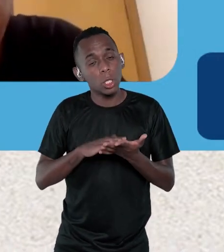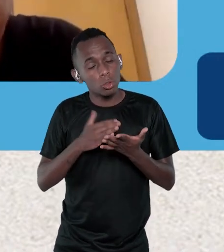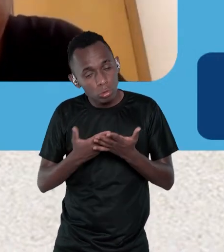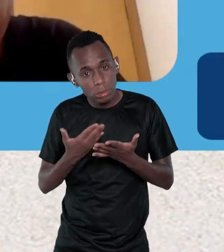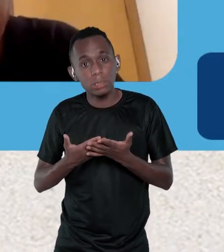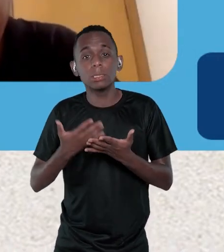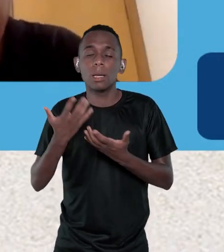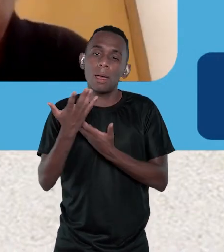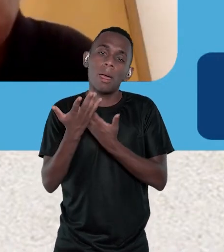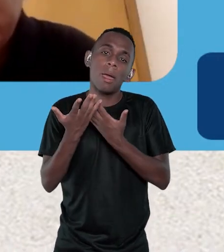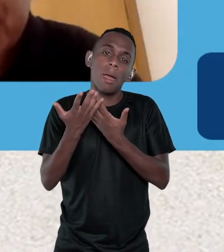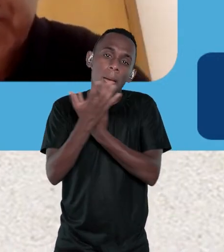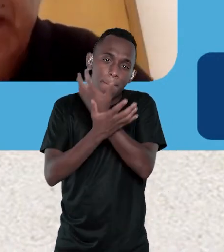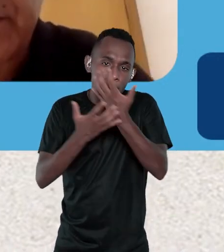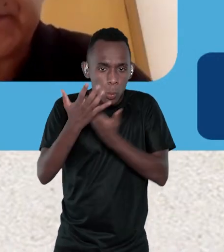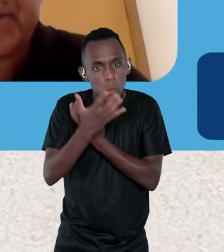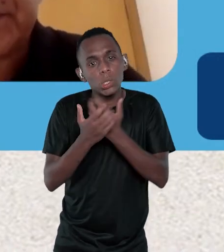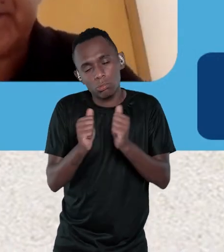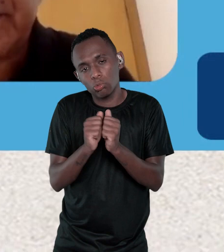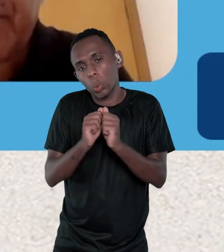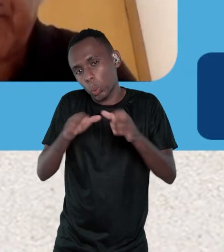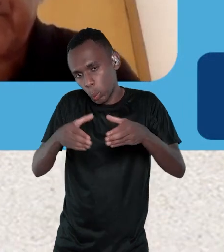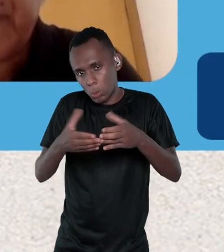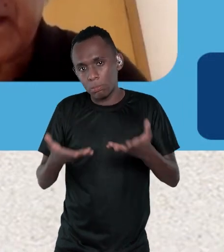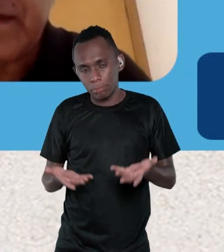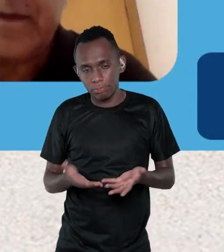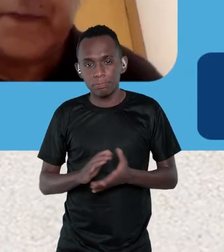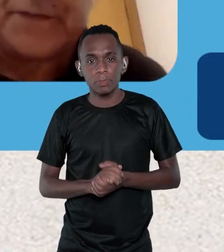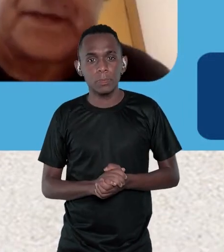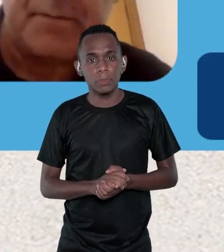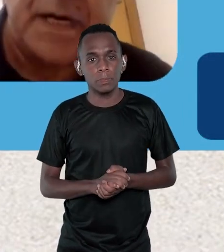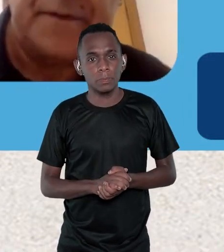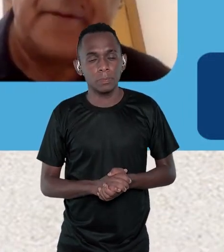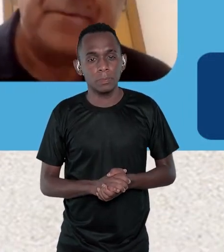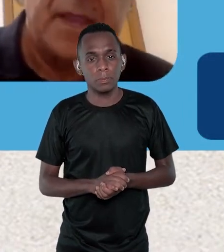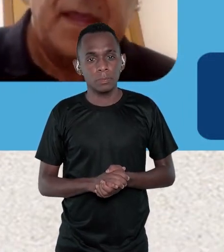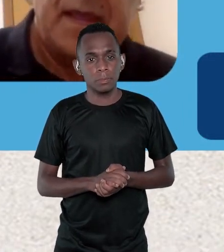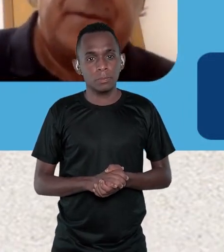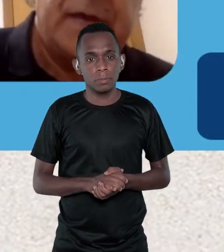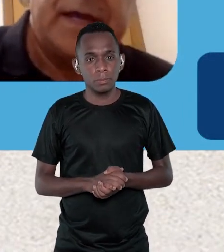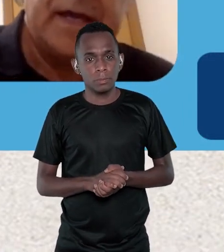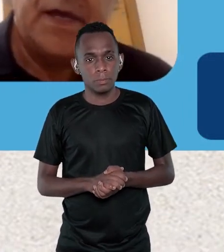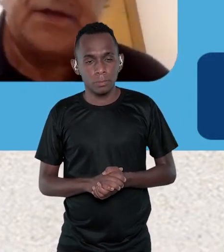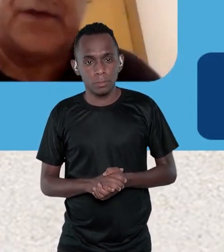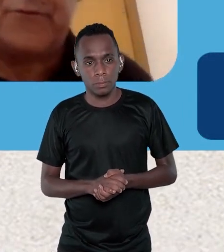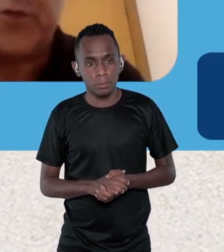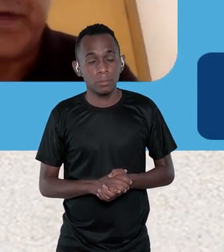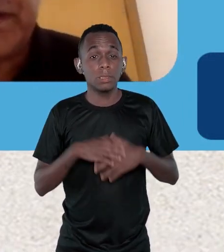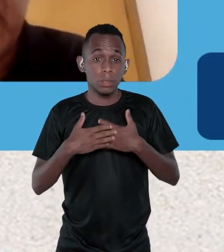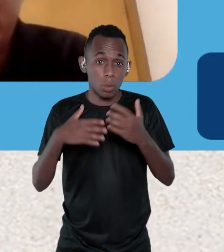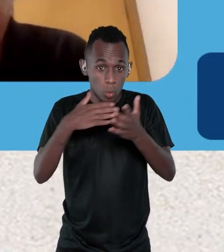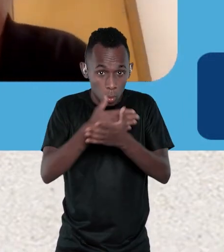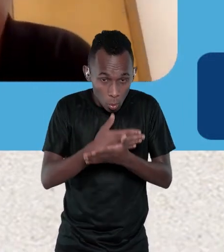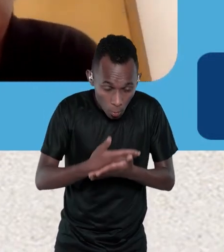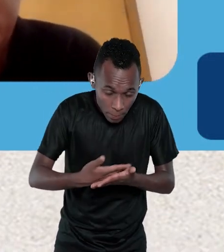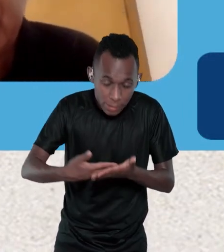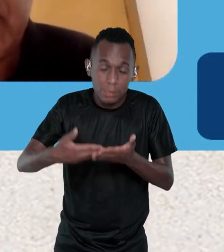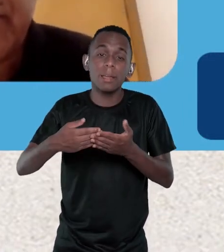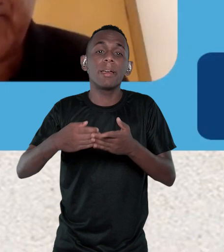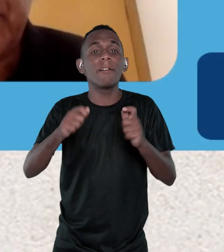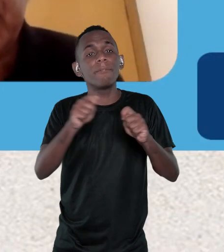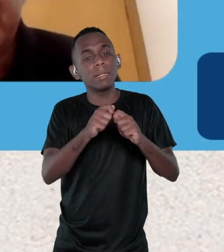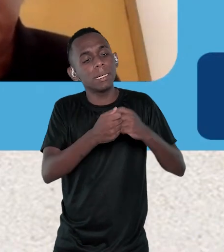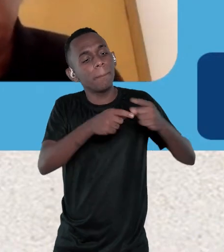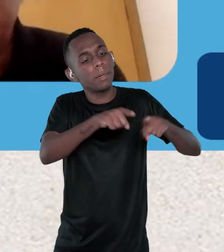música. Flávio foi um dos intérpretes dessa banda, né? Que foi